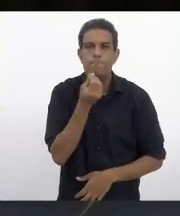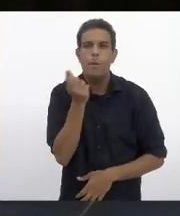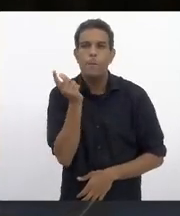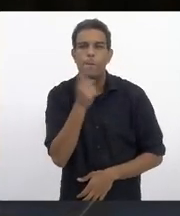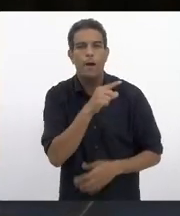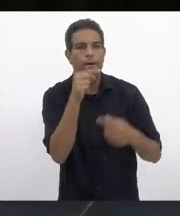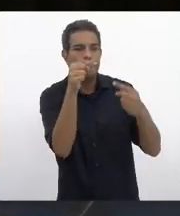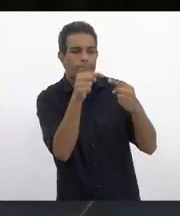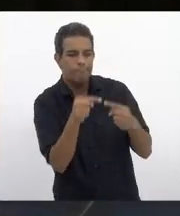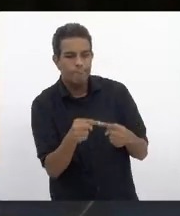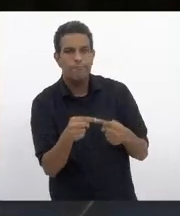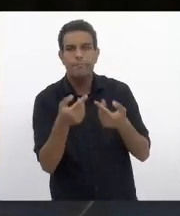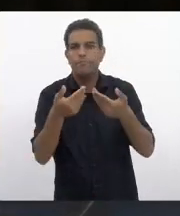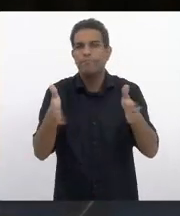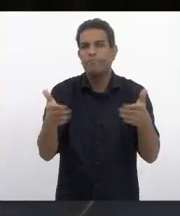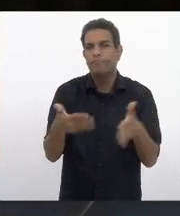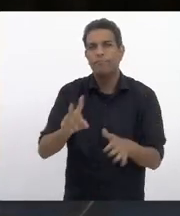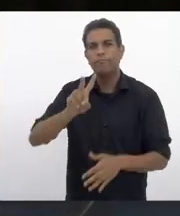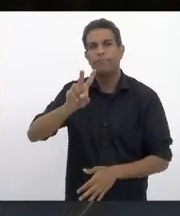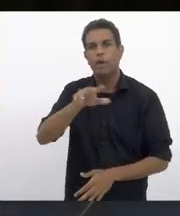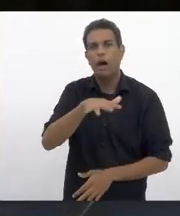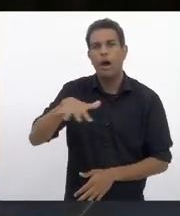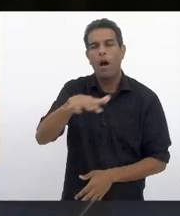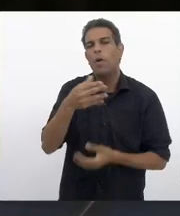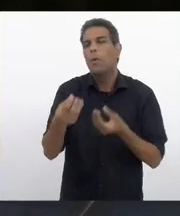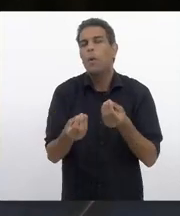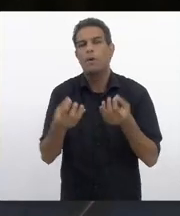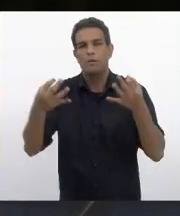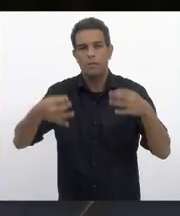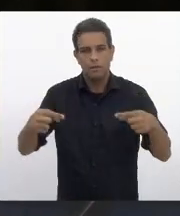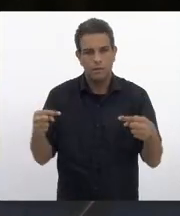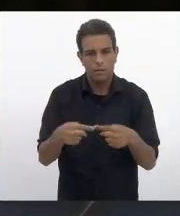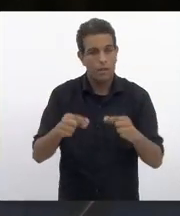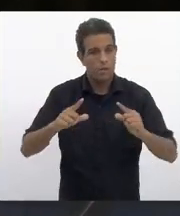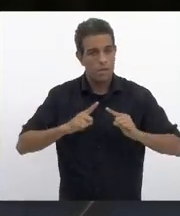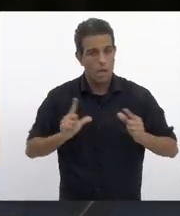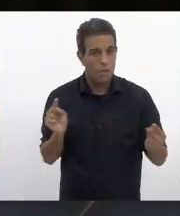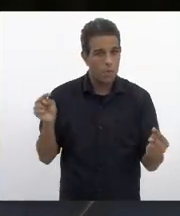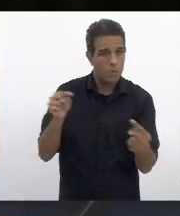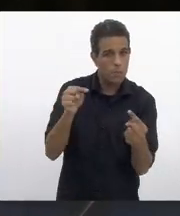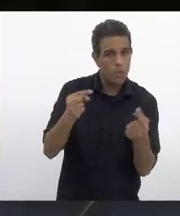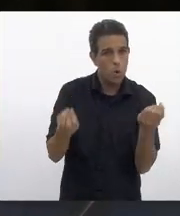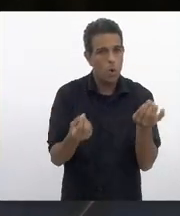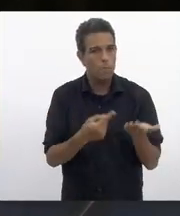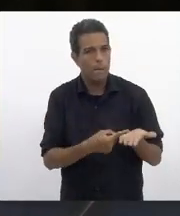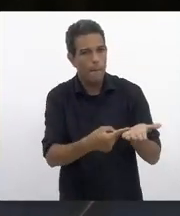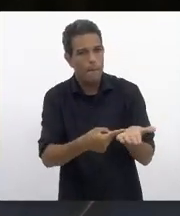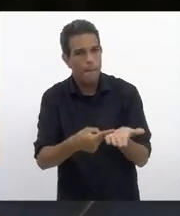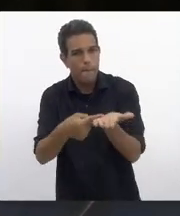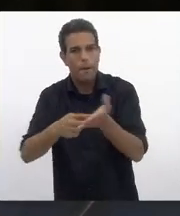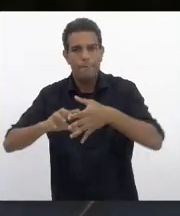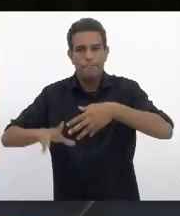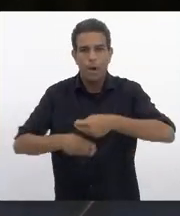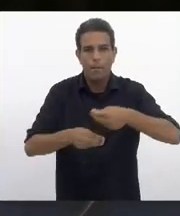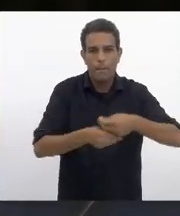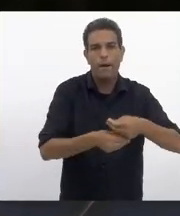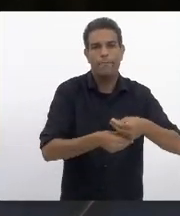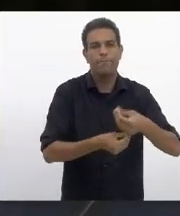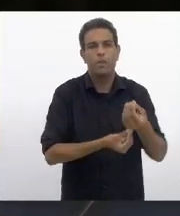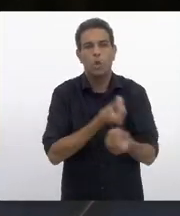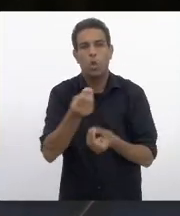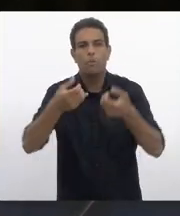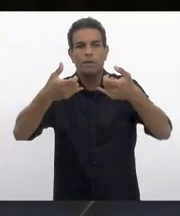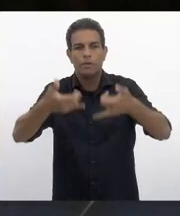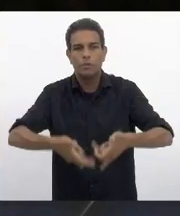plenário, ali na sala, no teu gabinete, onde quer que fosse, justamente trazendo esses acréscimos que foram necessários, como